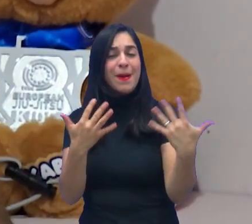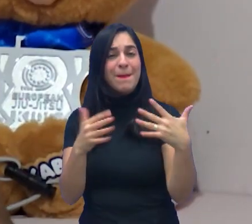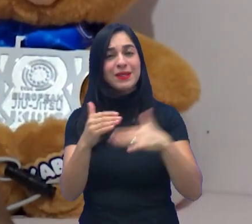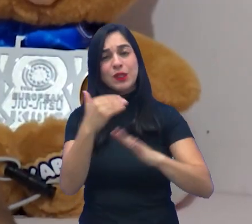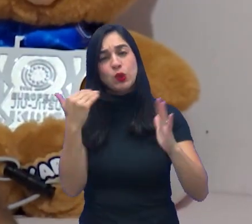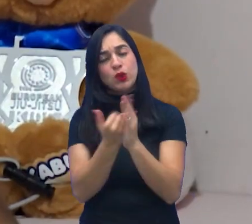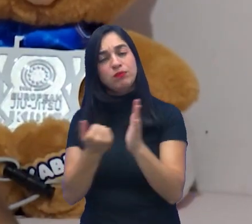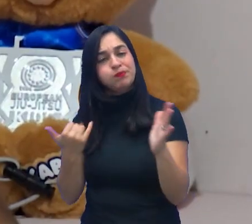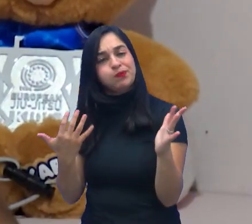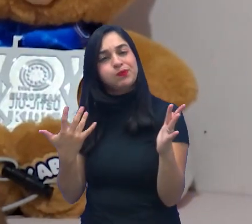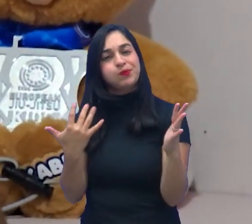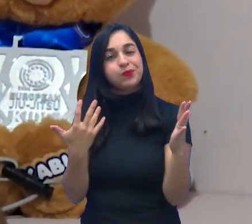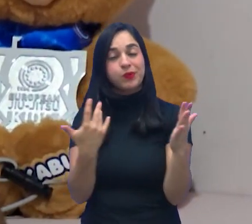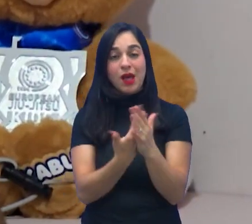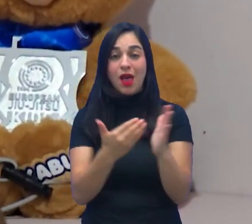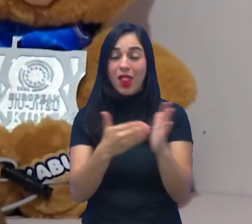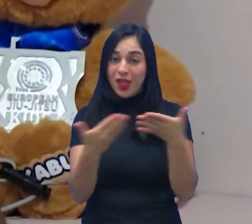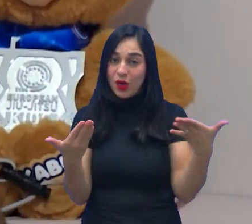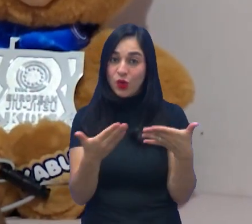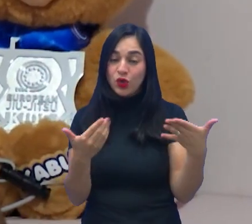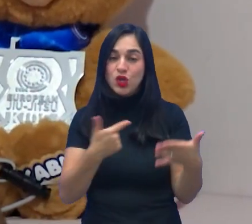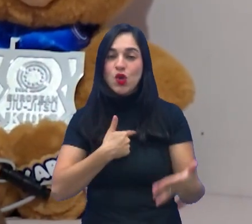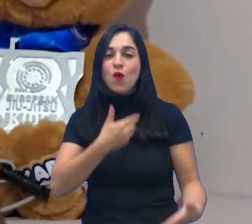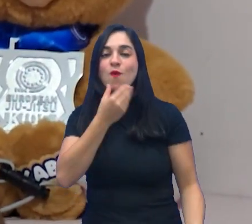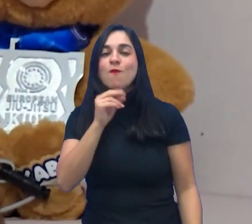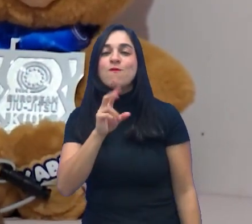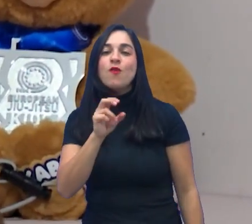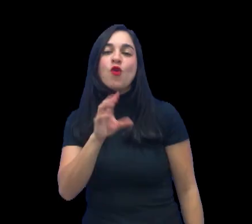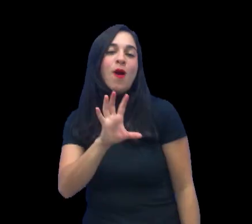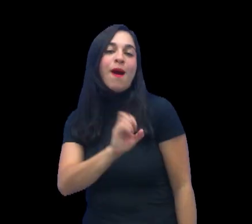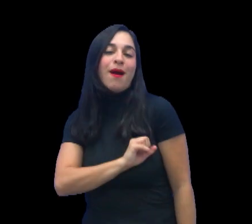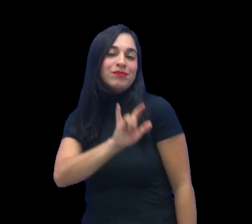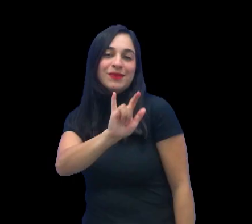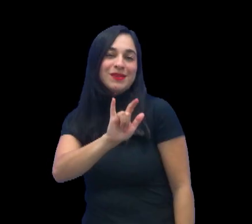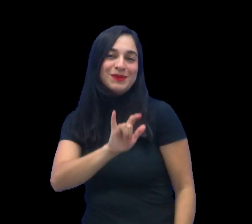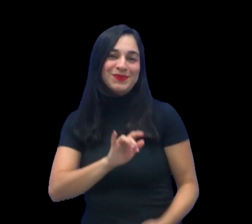feito até hoje e dizer que o vovô ama muito ela.